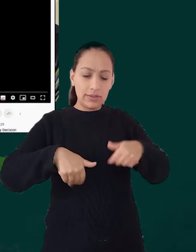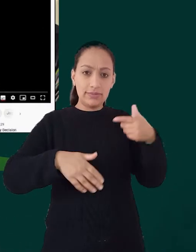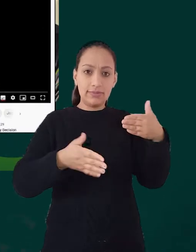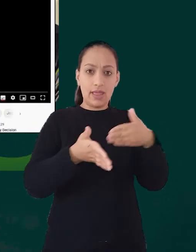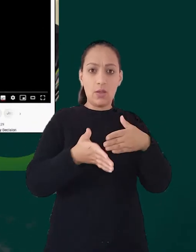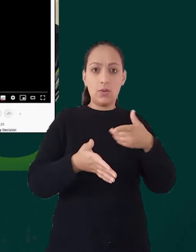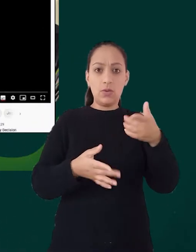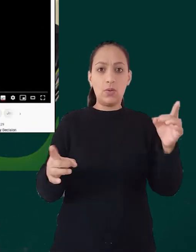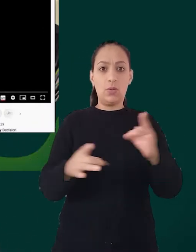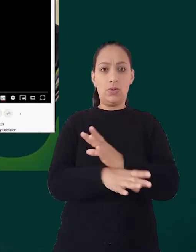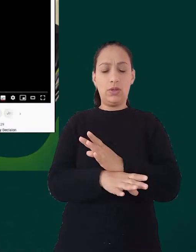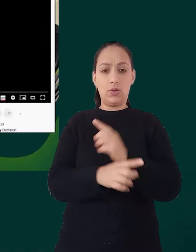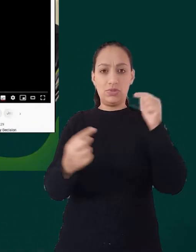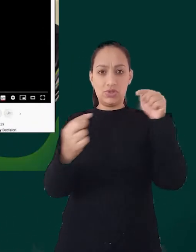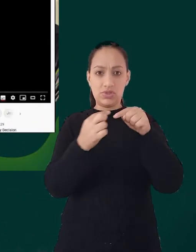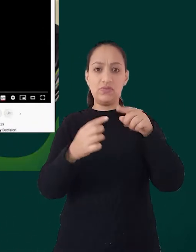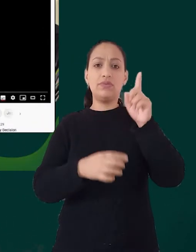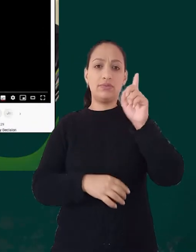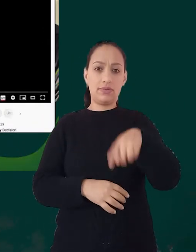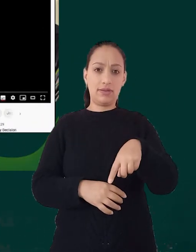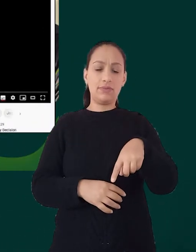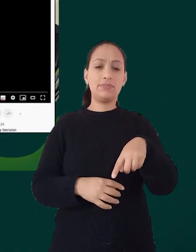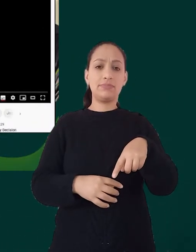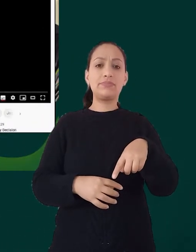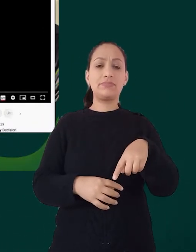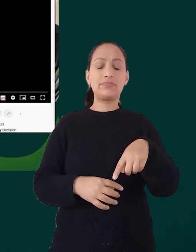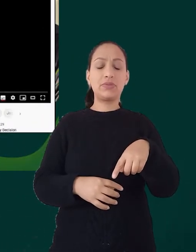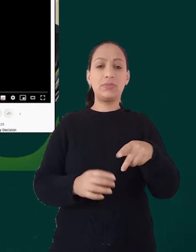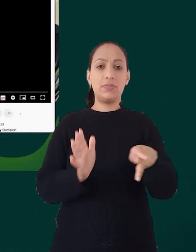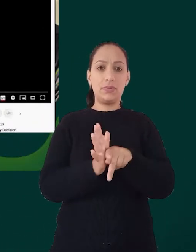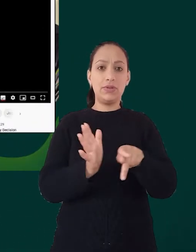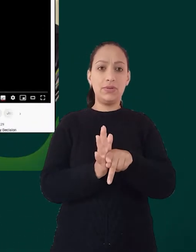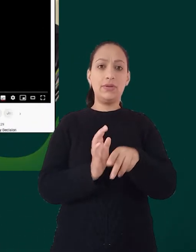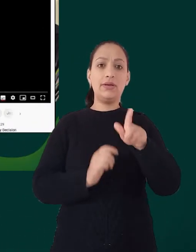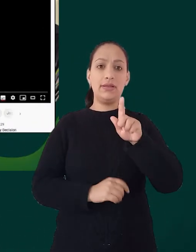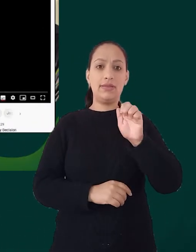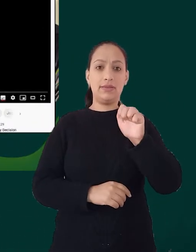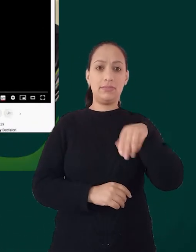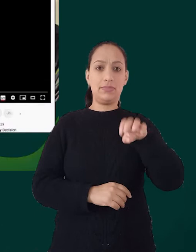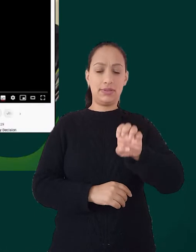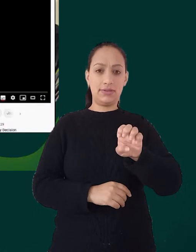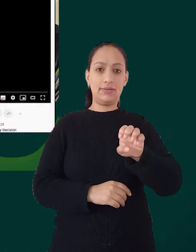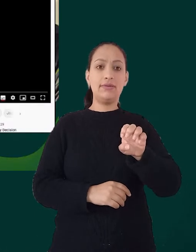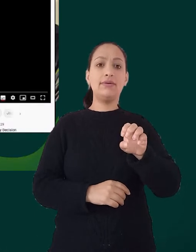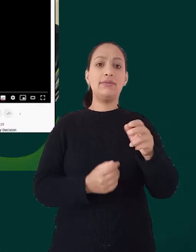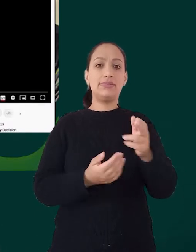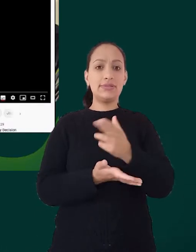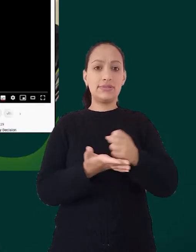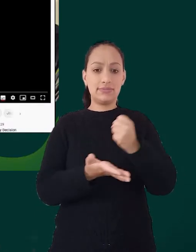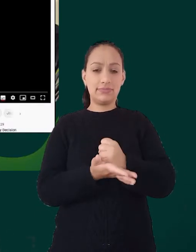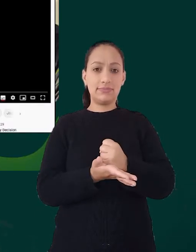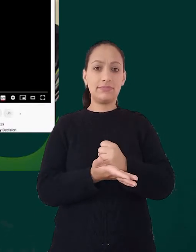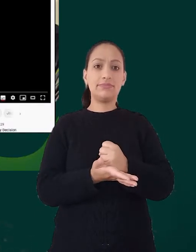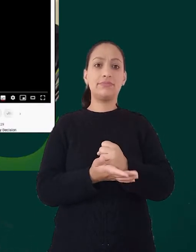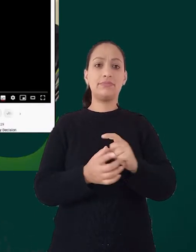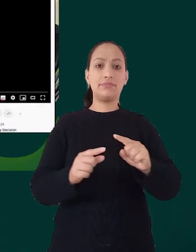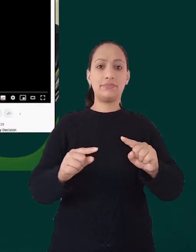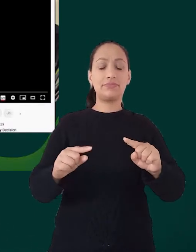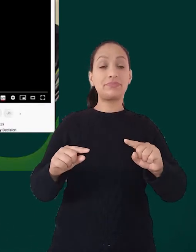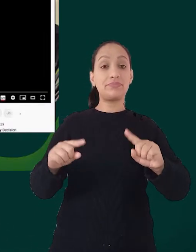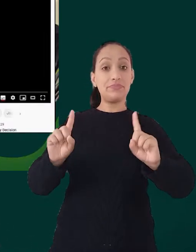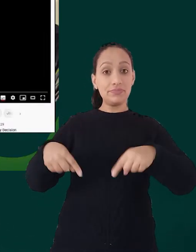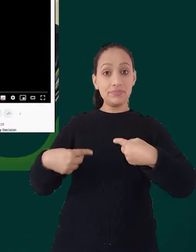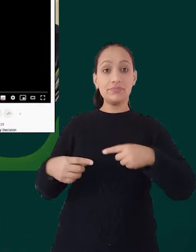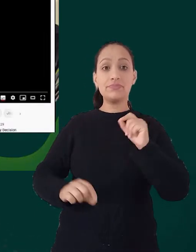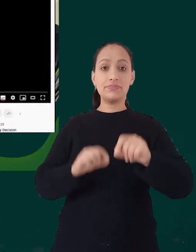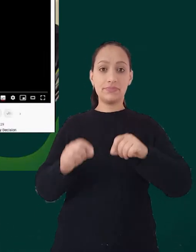é o desafio do game design, tá? E posso dizer para vocês que isso é um desafio que está colocando a experiência do